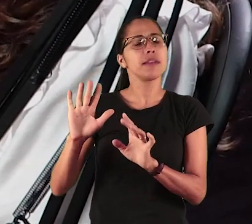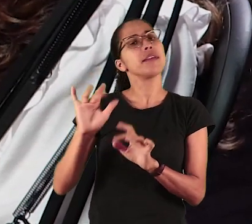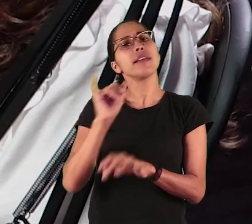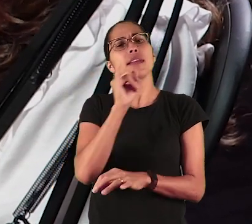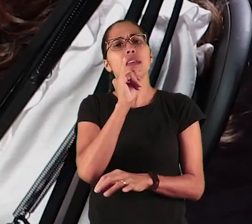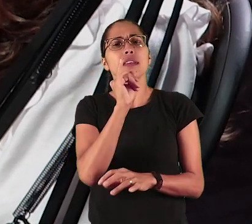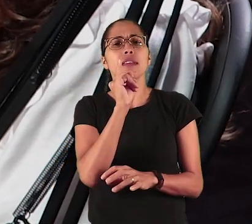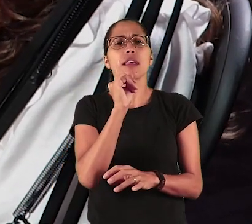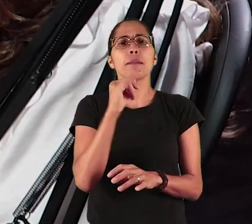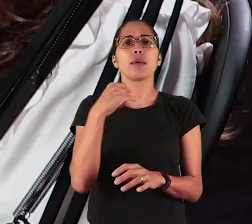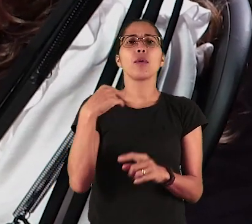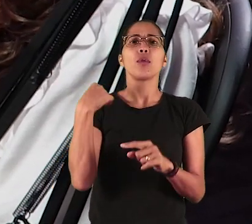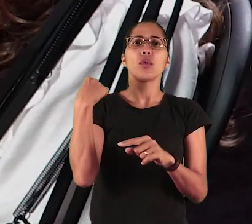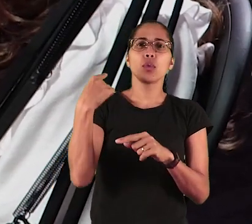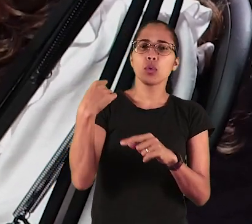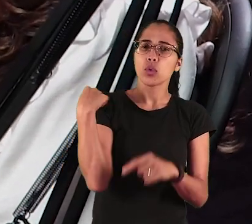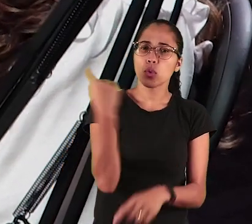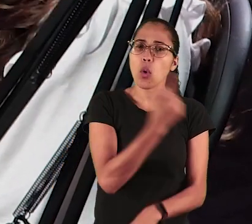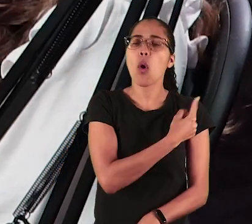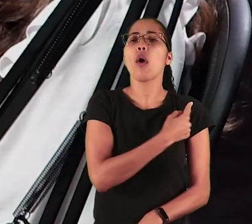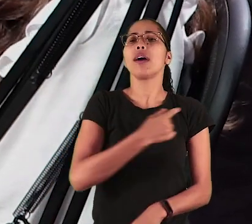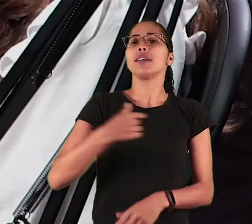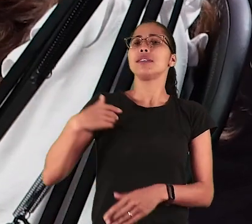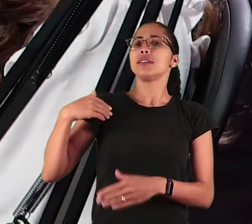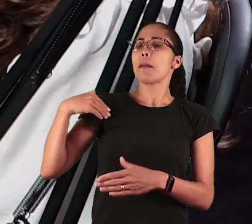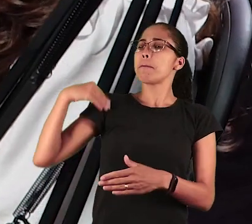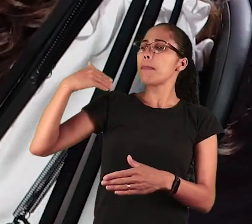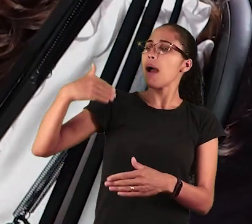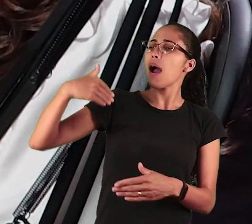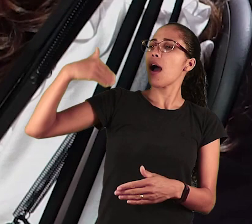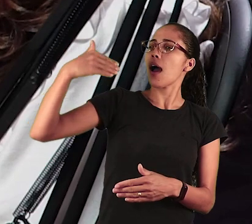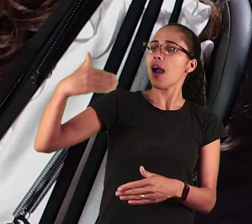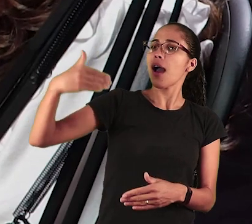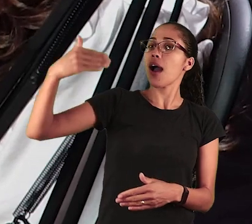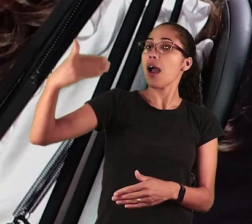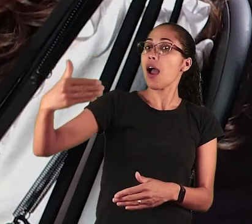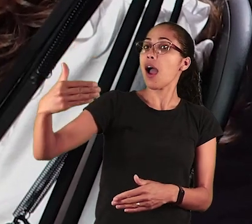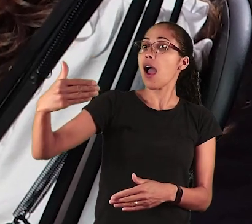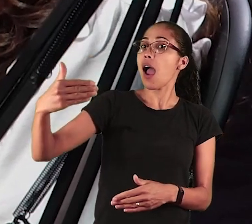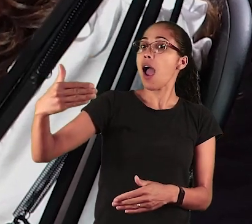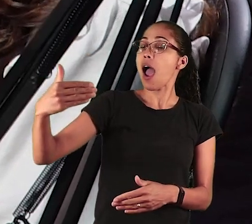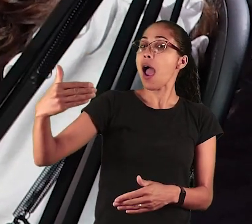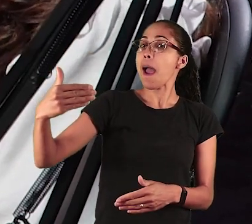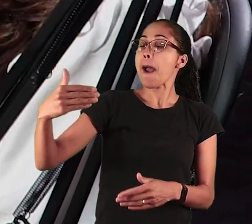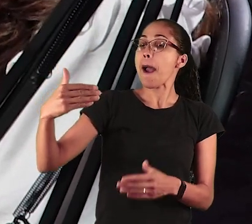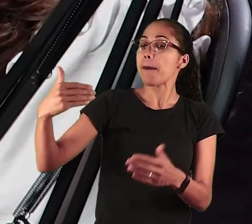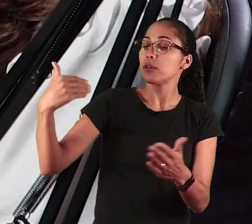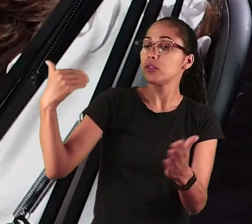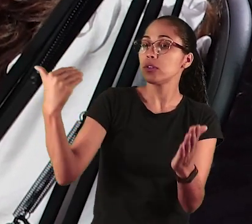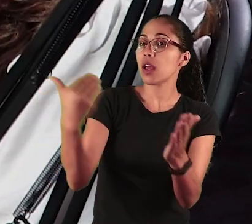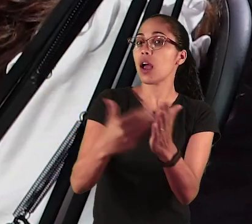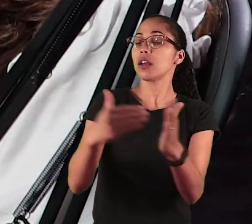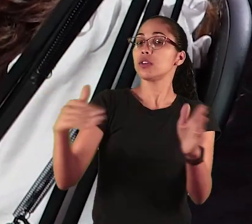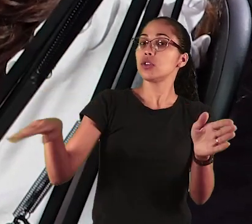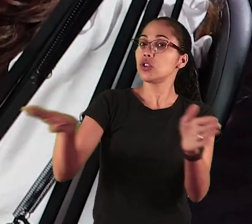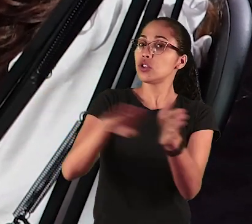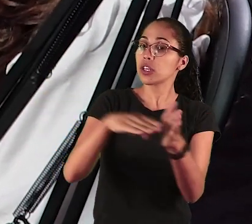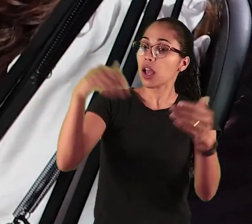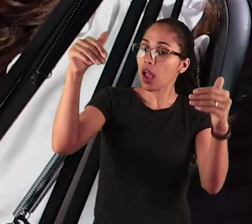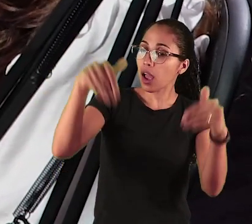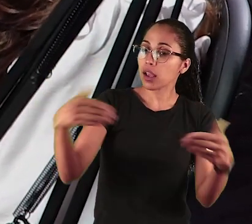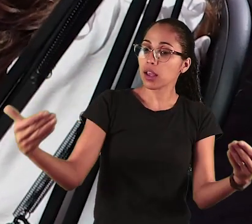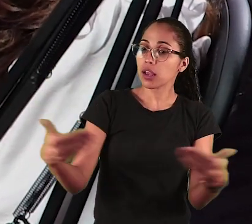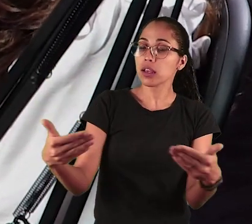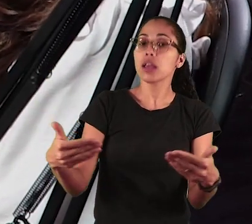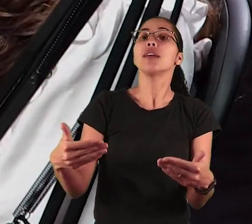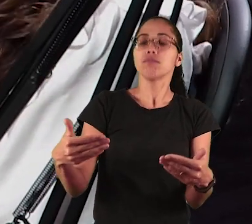construiu a carreira e trabalhou longawers é exatamente para ter a independência e falar não eu